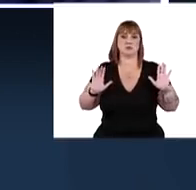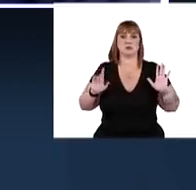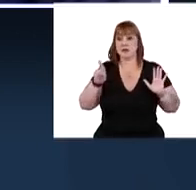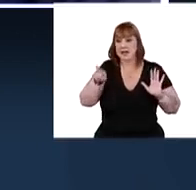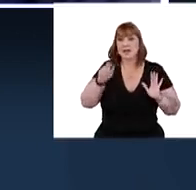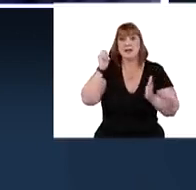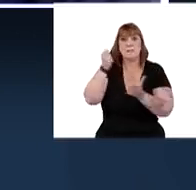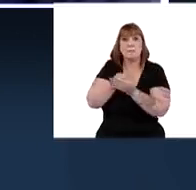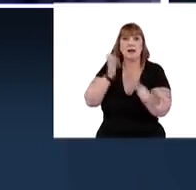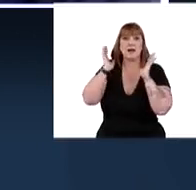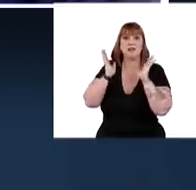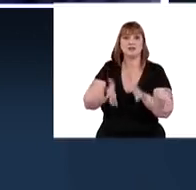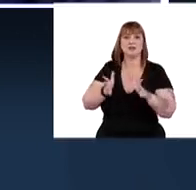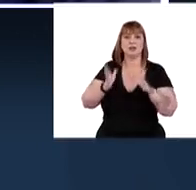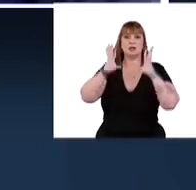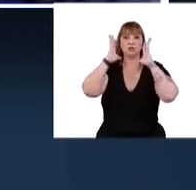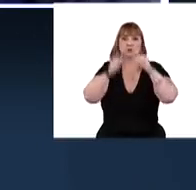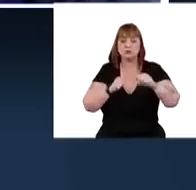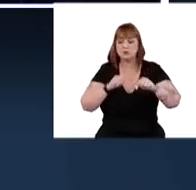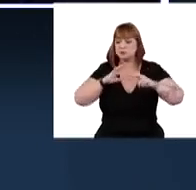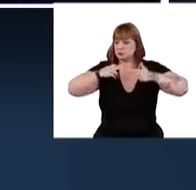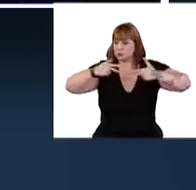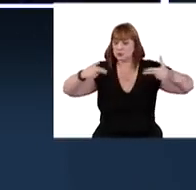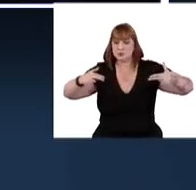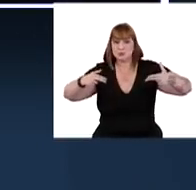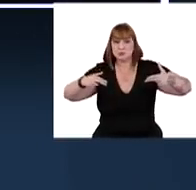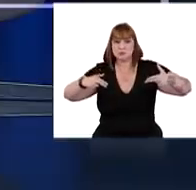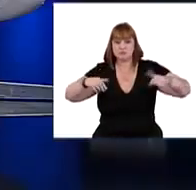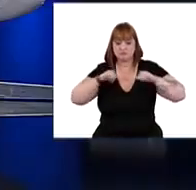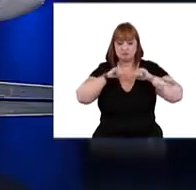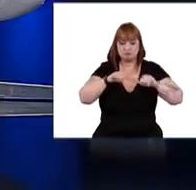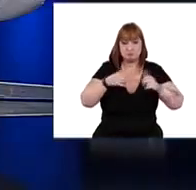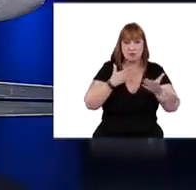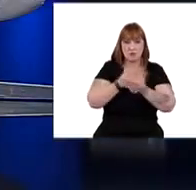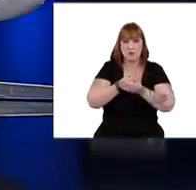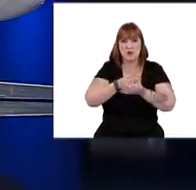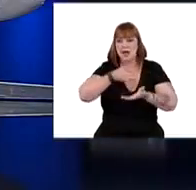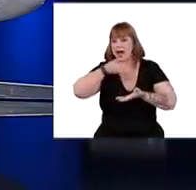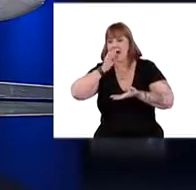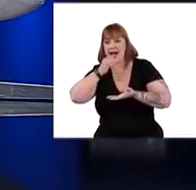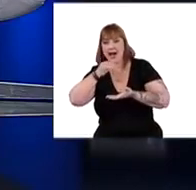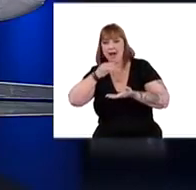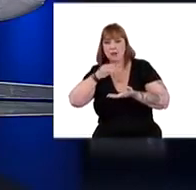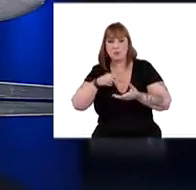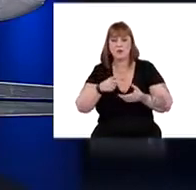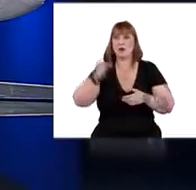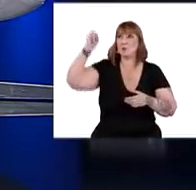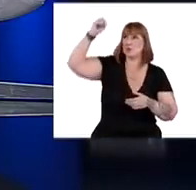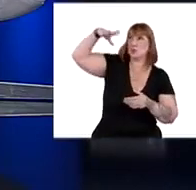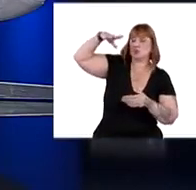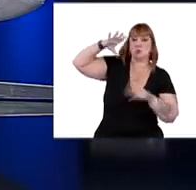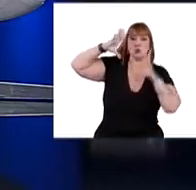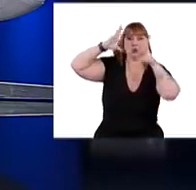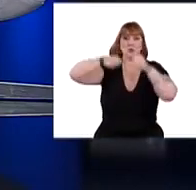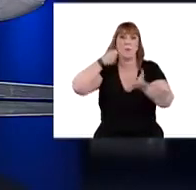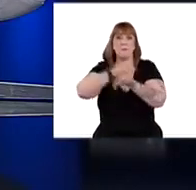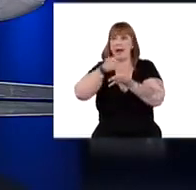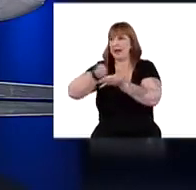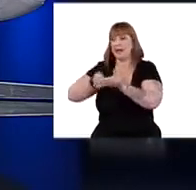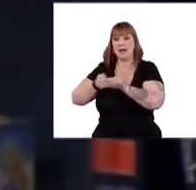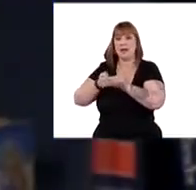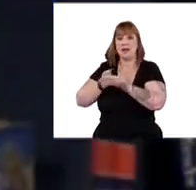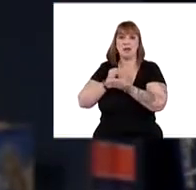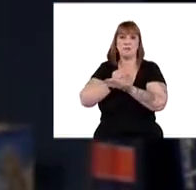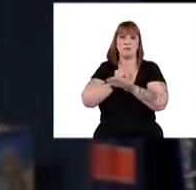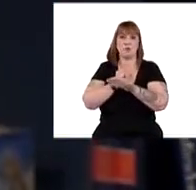já paga em toda a mercadoria, serviço, ele compra um copo d'água, ele acende a luz, ele já está pagando o tributo.